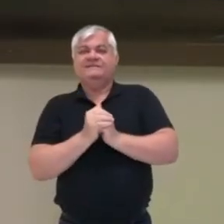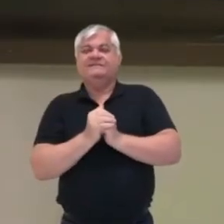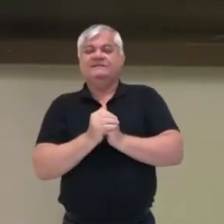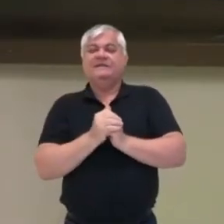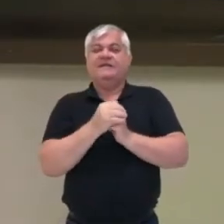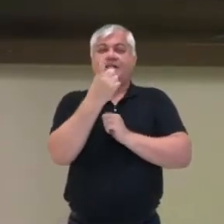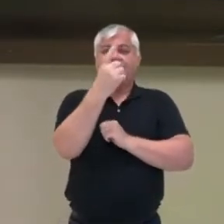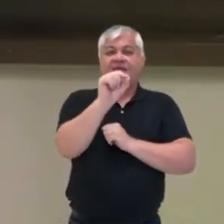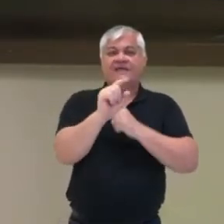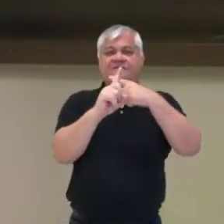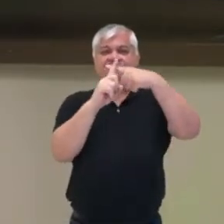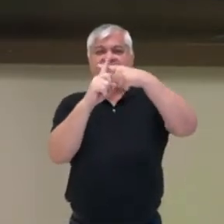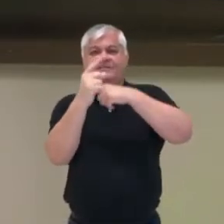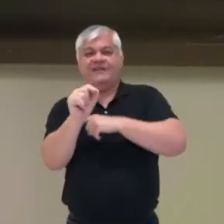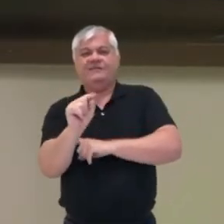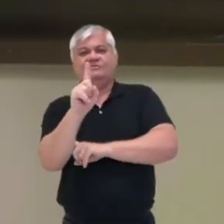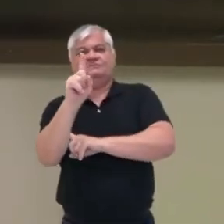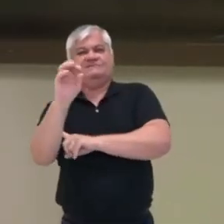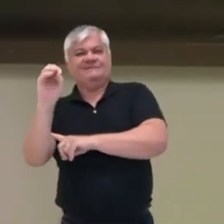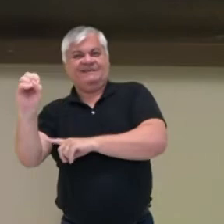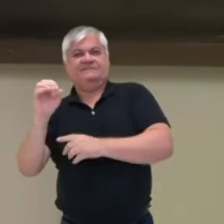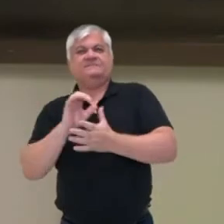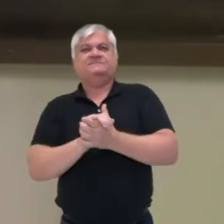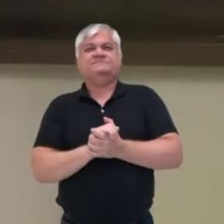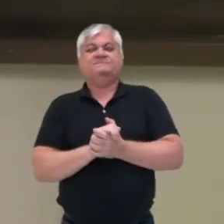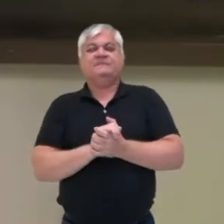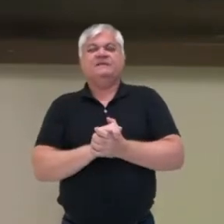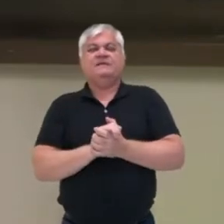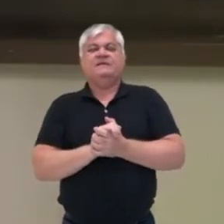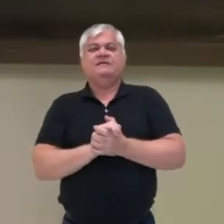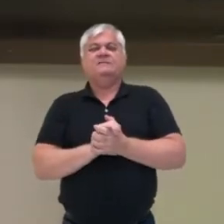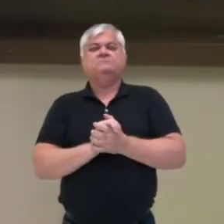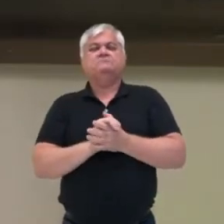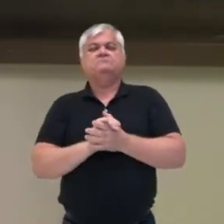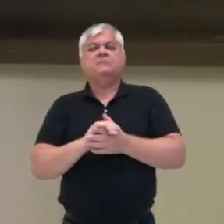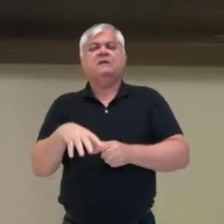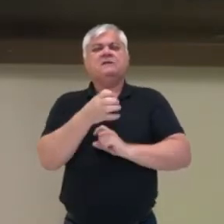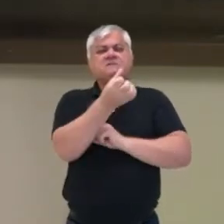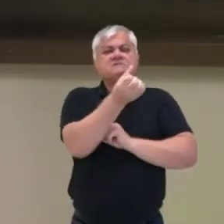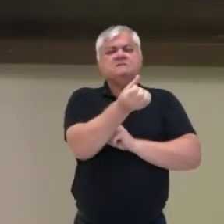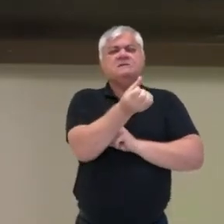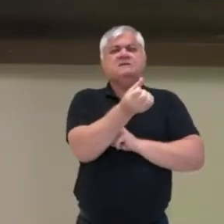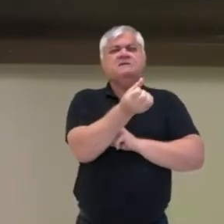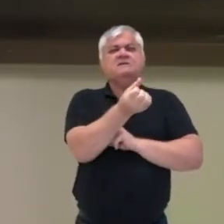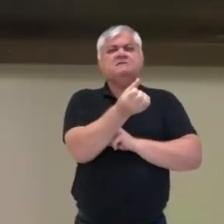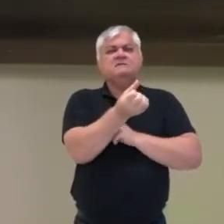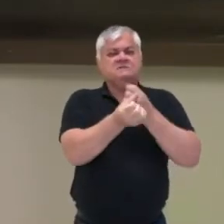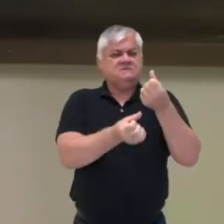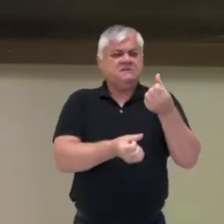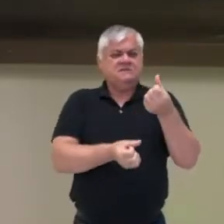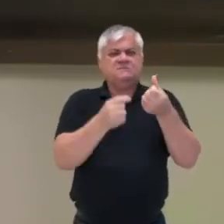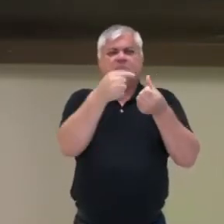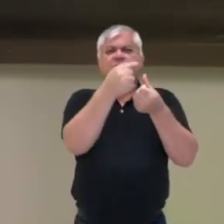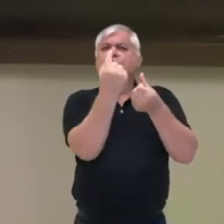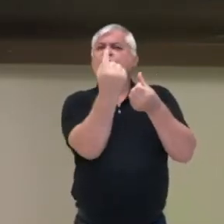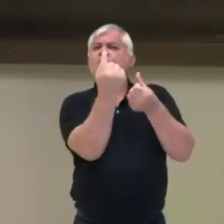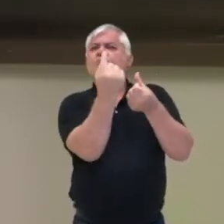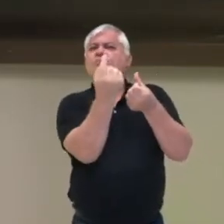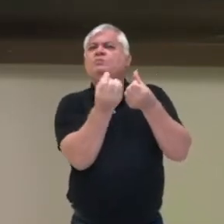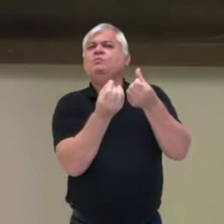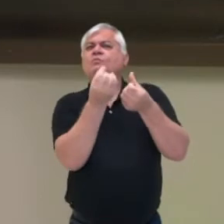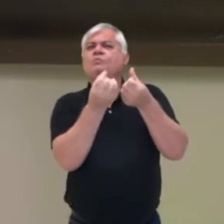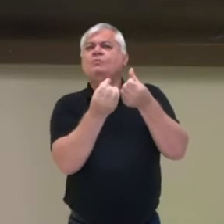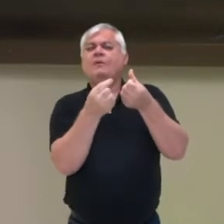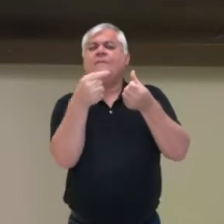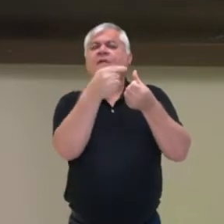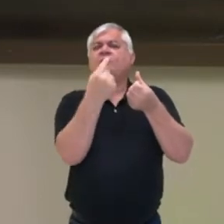ao quadrado é 100. 6 elevado na menos 1. 6. Quem é o inverso de 6?